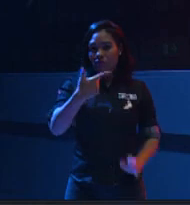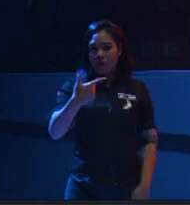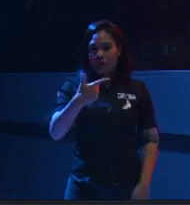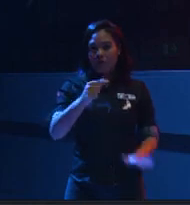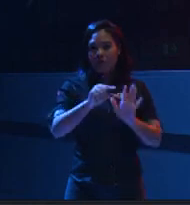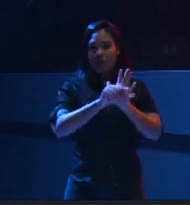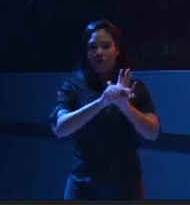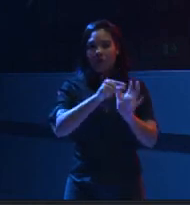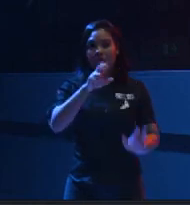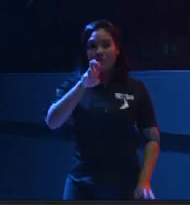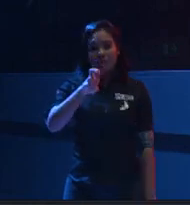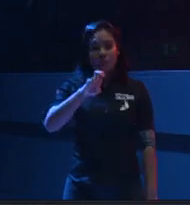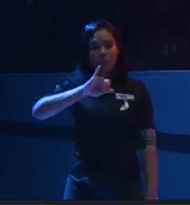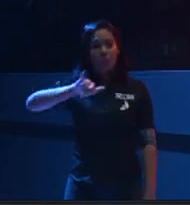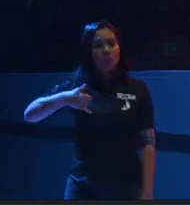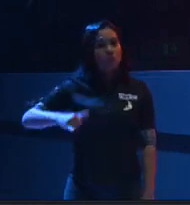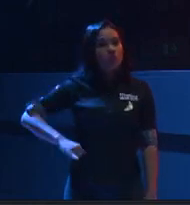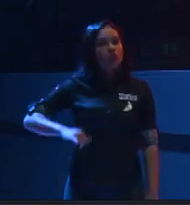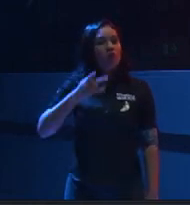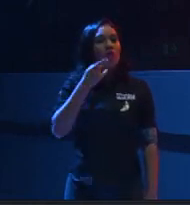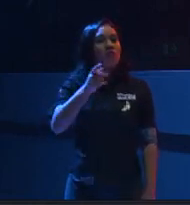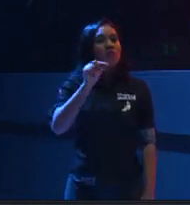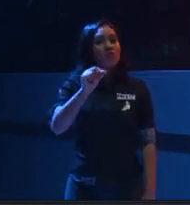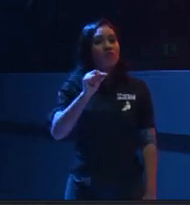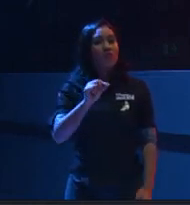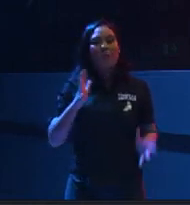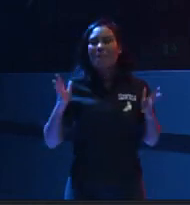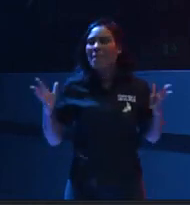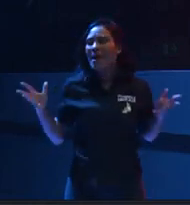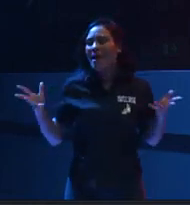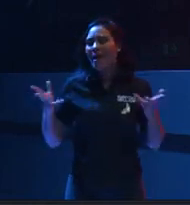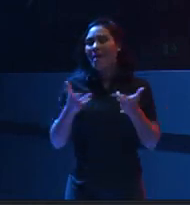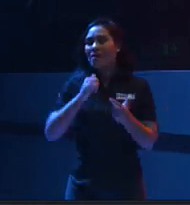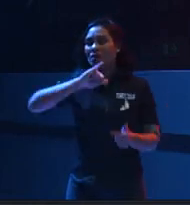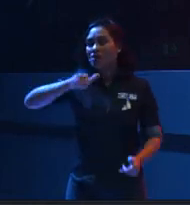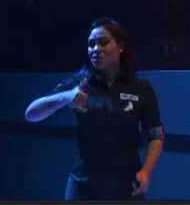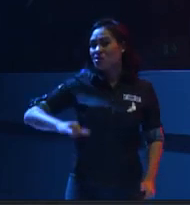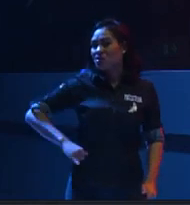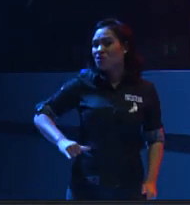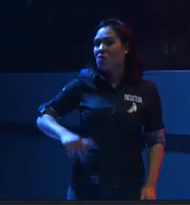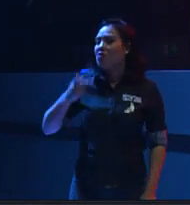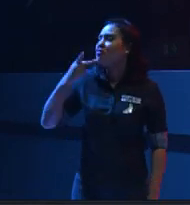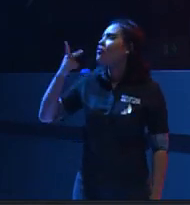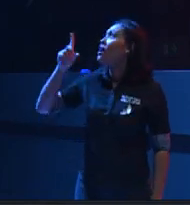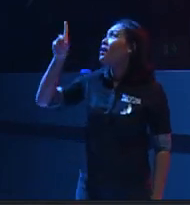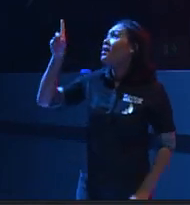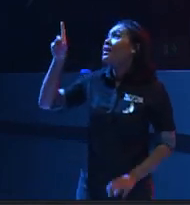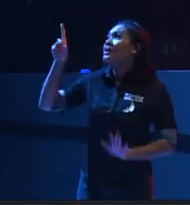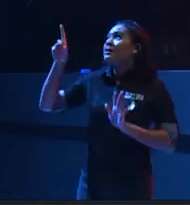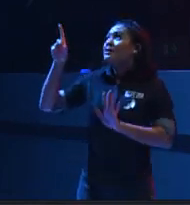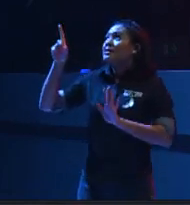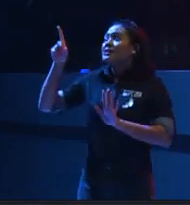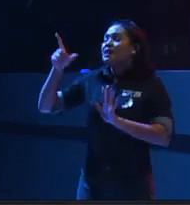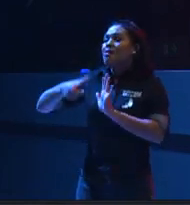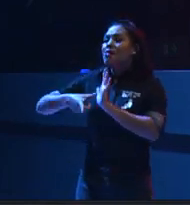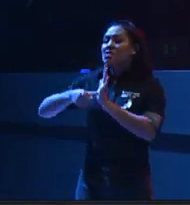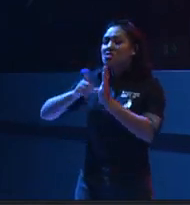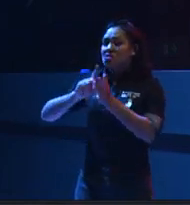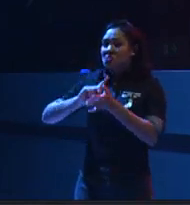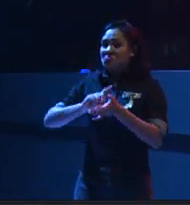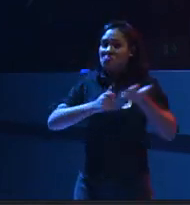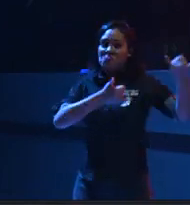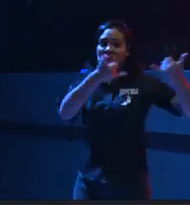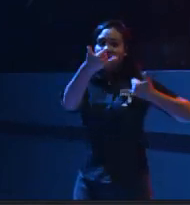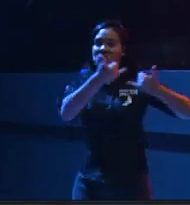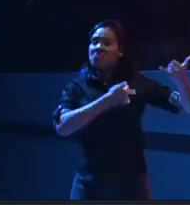5 João vai dizer uma coisa impressionante ele disse para Deus antes eu te conhecia de ouvir falar